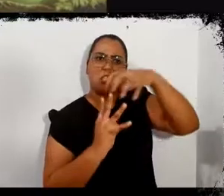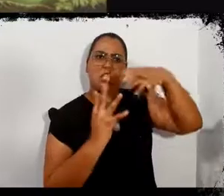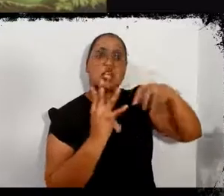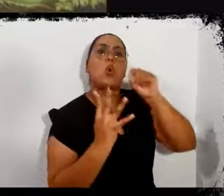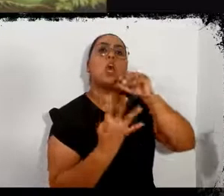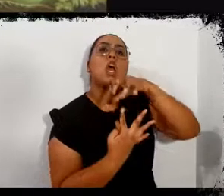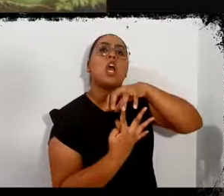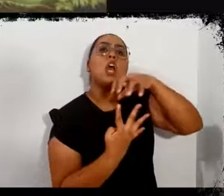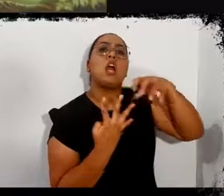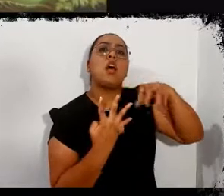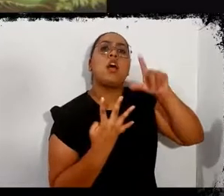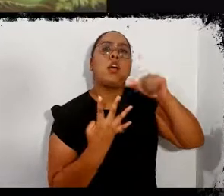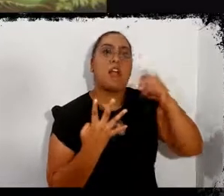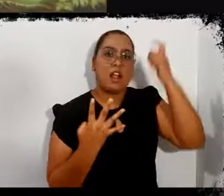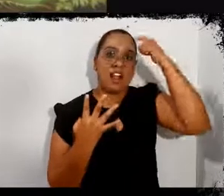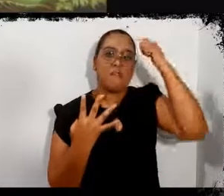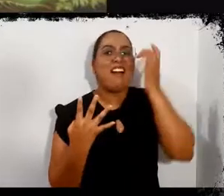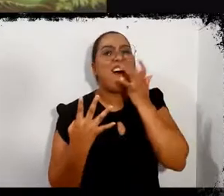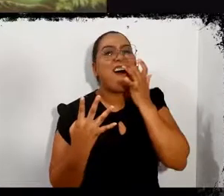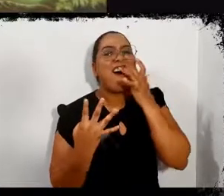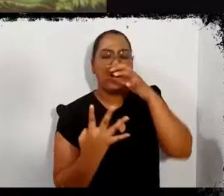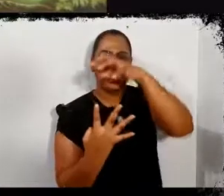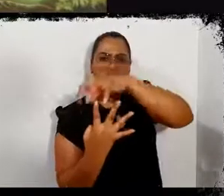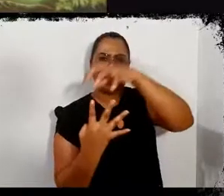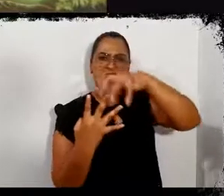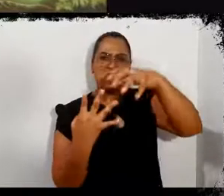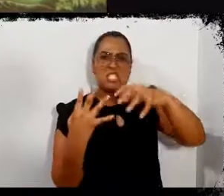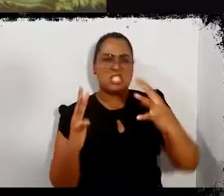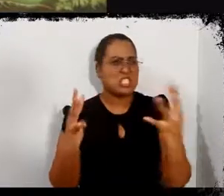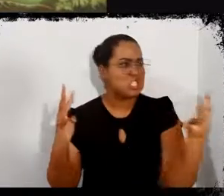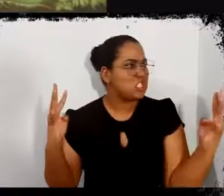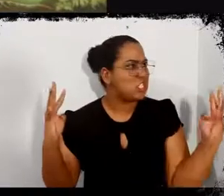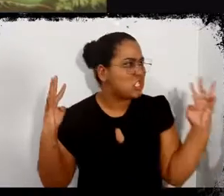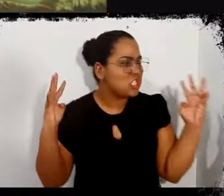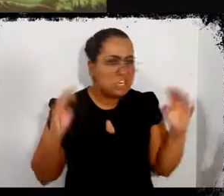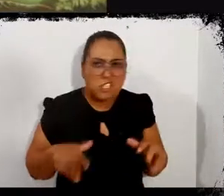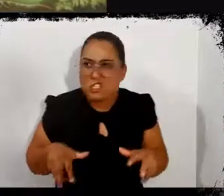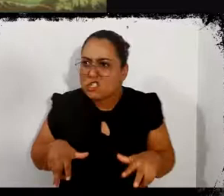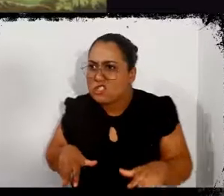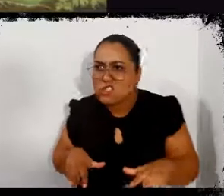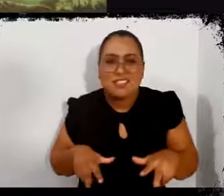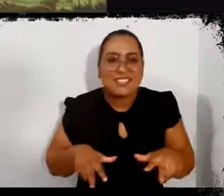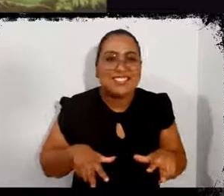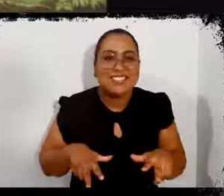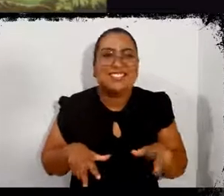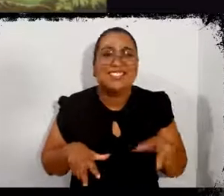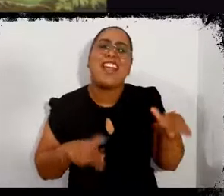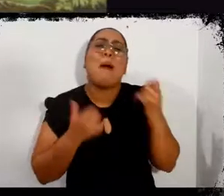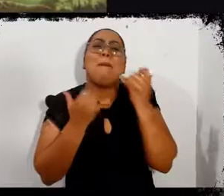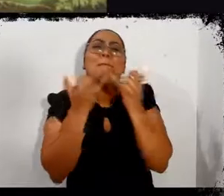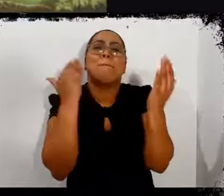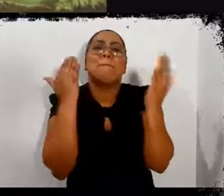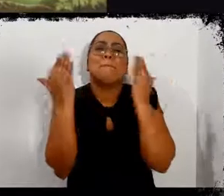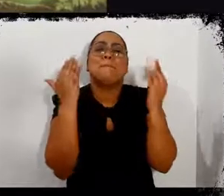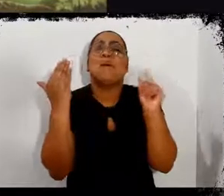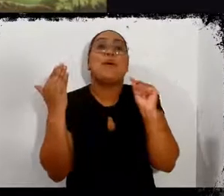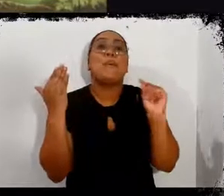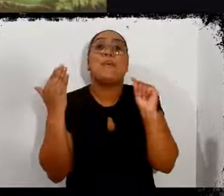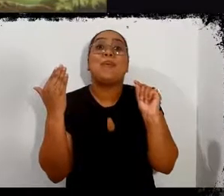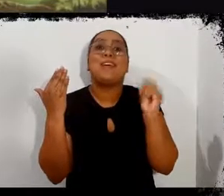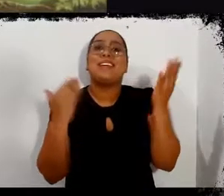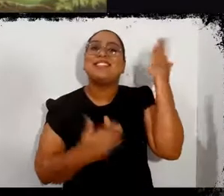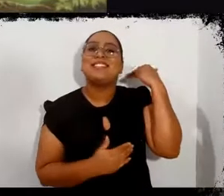A Morfologia do Conto Maravilhoso, Prop elaborou 4